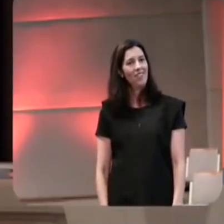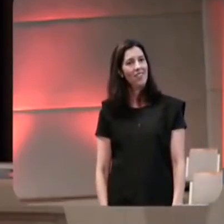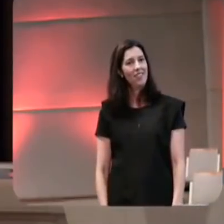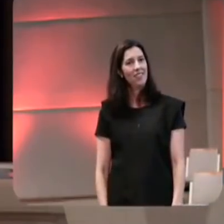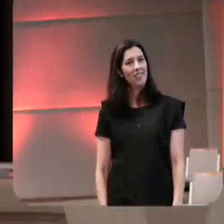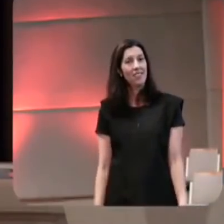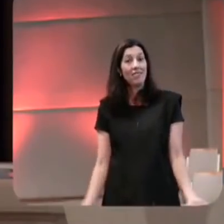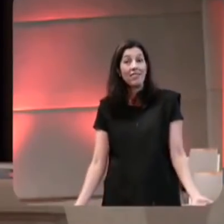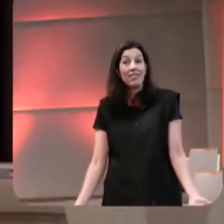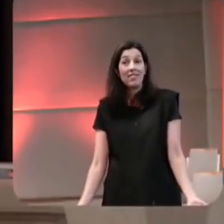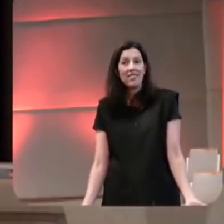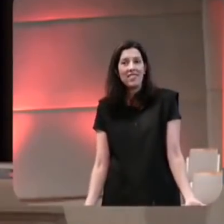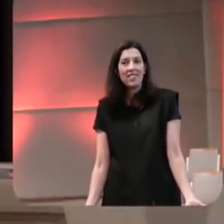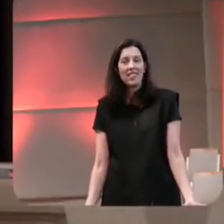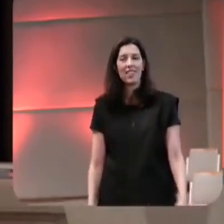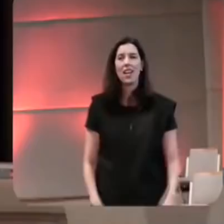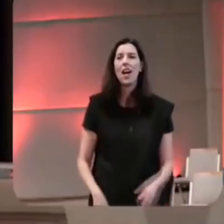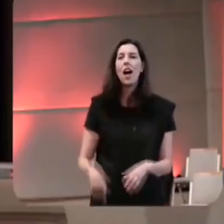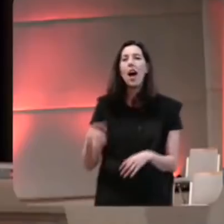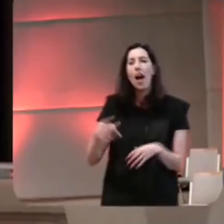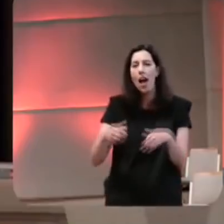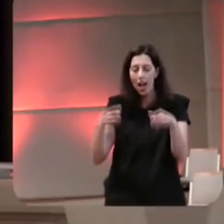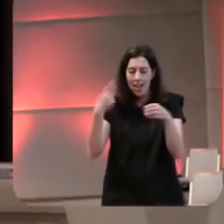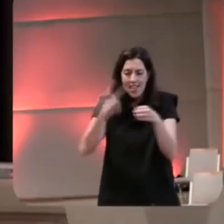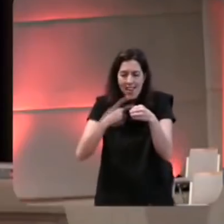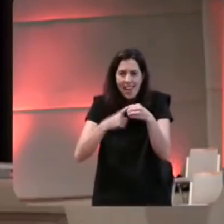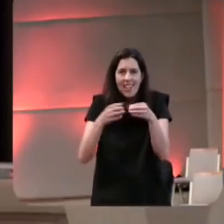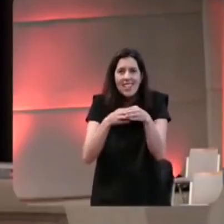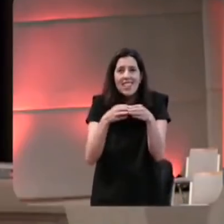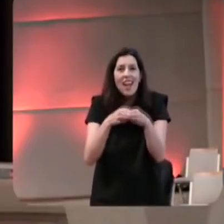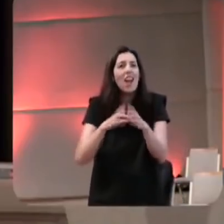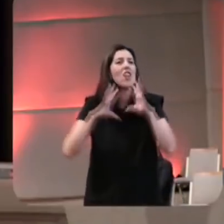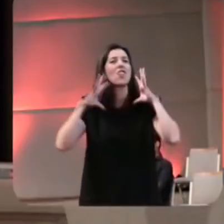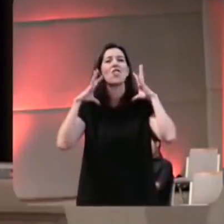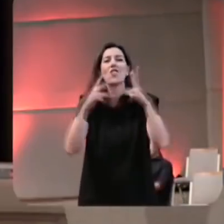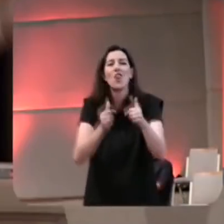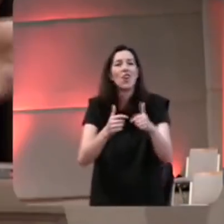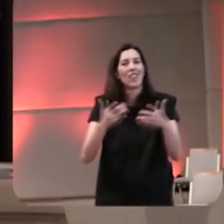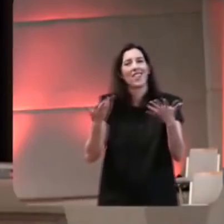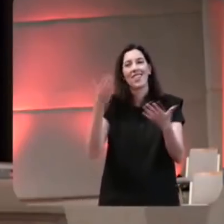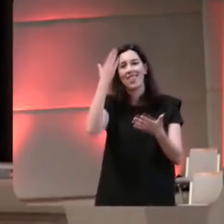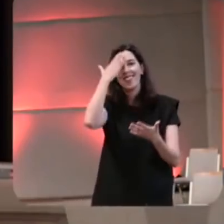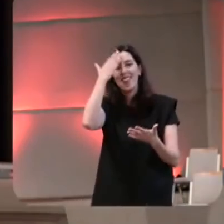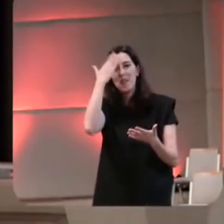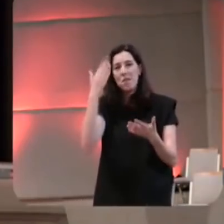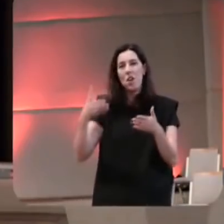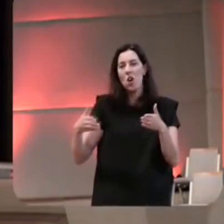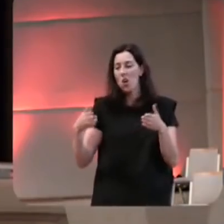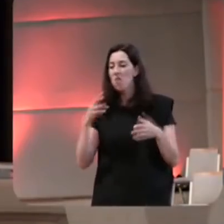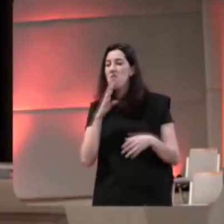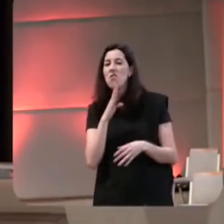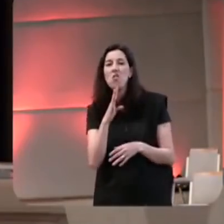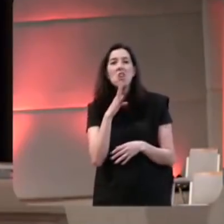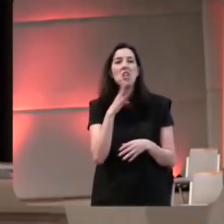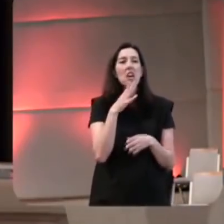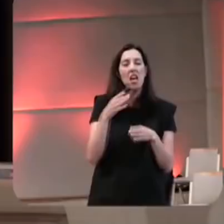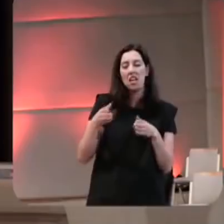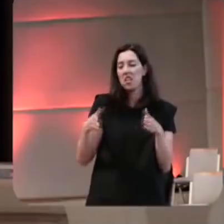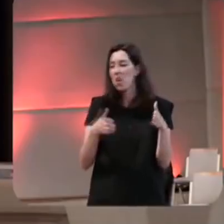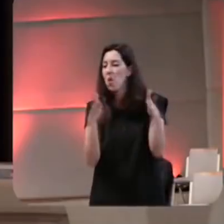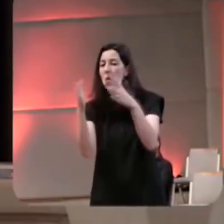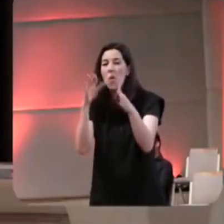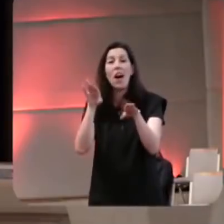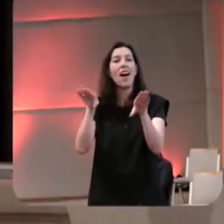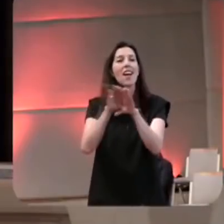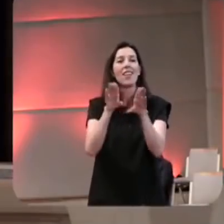Samaria estavam em todos os mapas de guerra daquele tempo. E os homens não reconheceram as estradas, porque